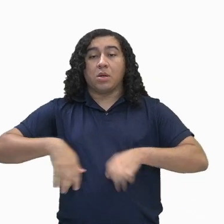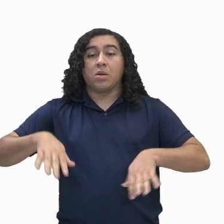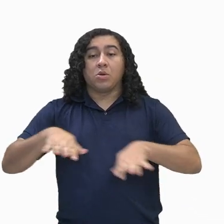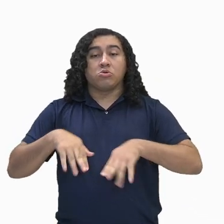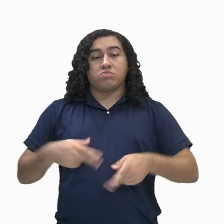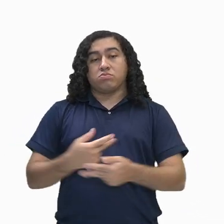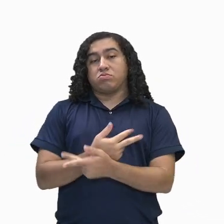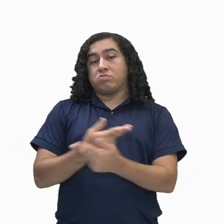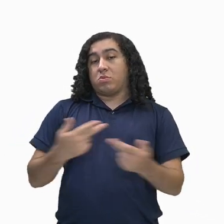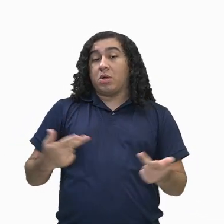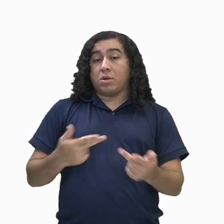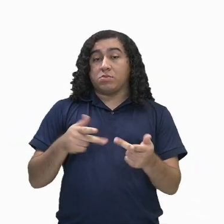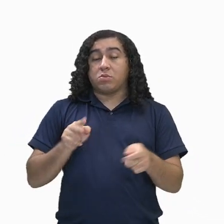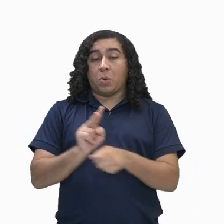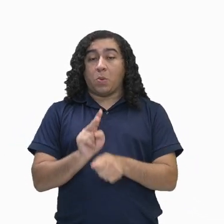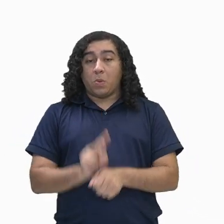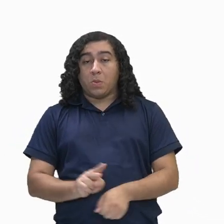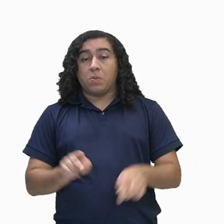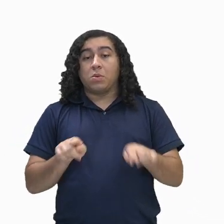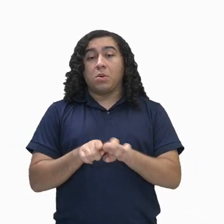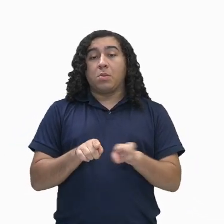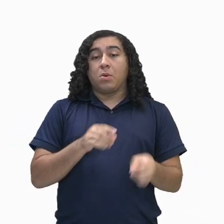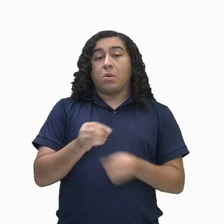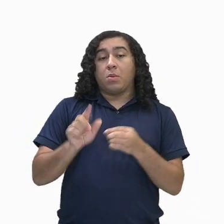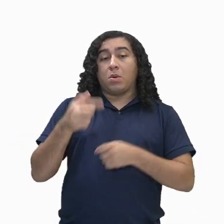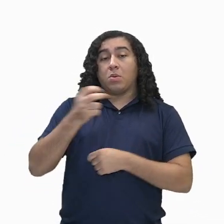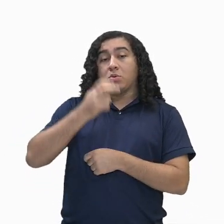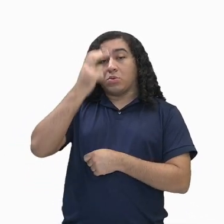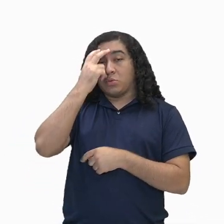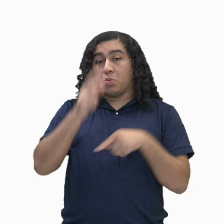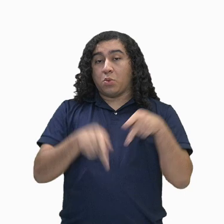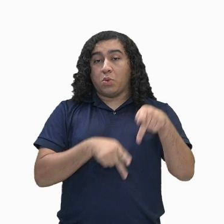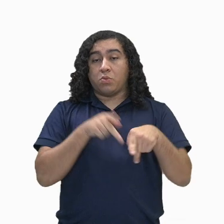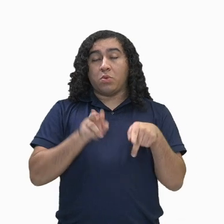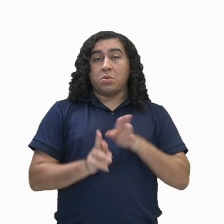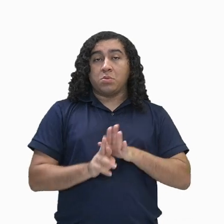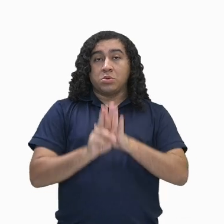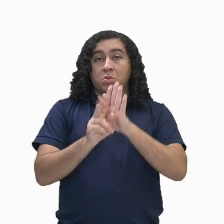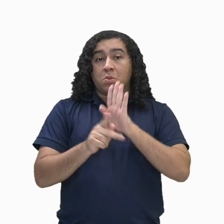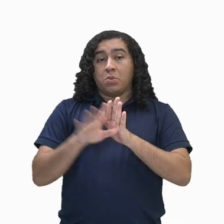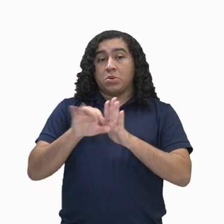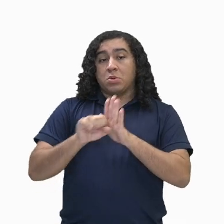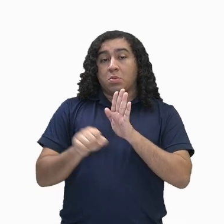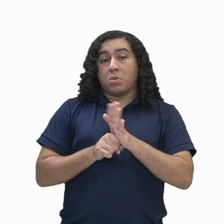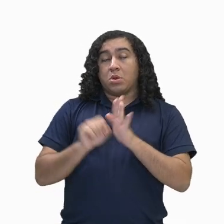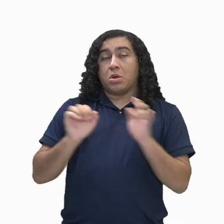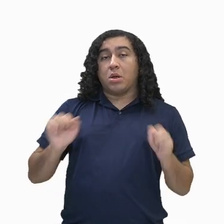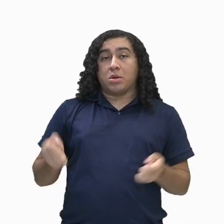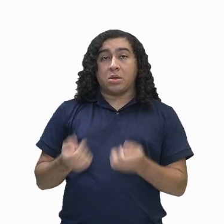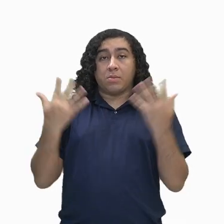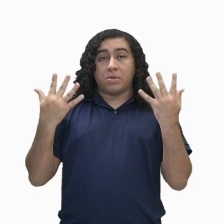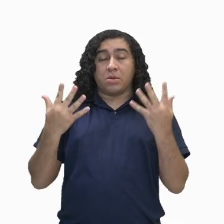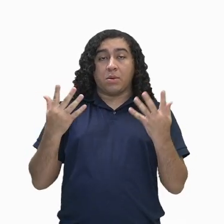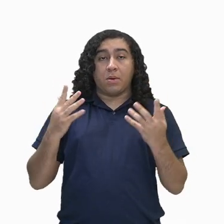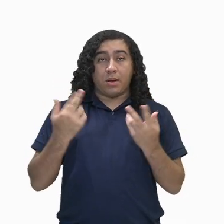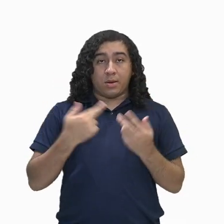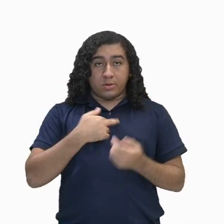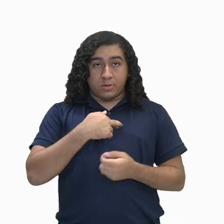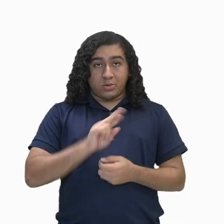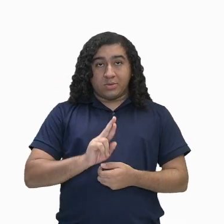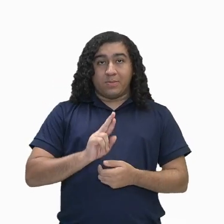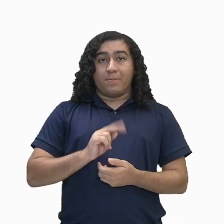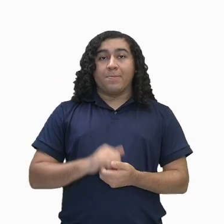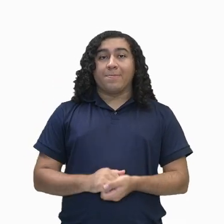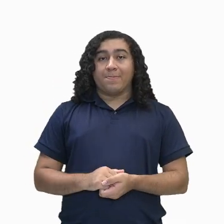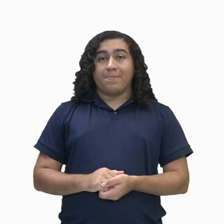a preservação dos mitos e da cultura de um povo, a questão simbólica nas celebrações religiosas.